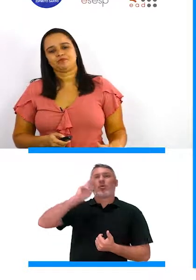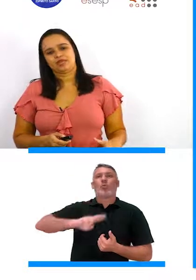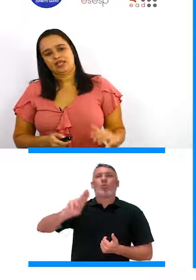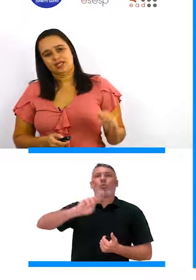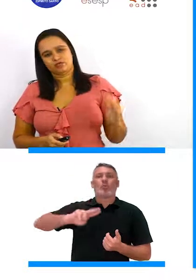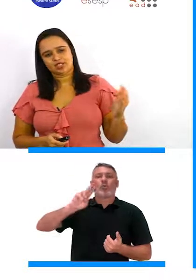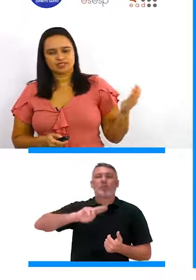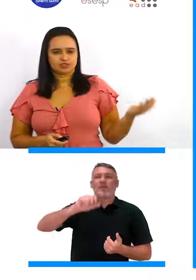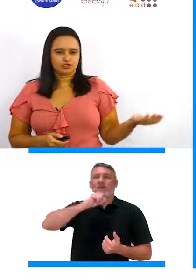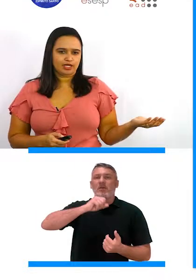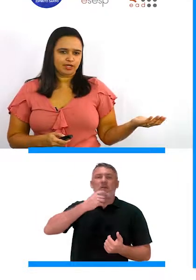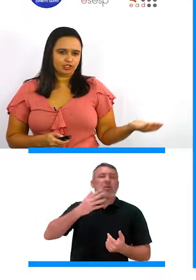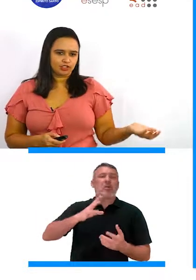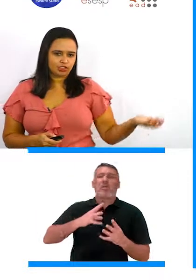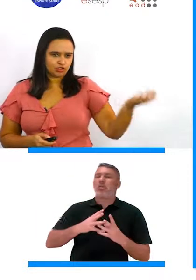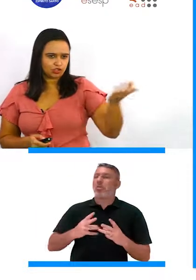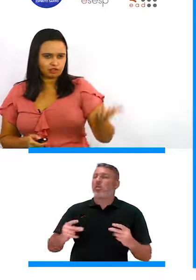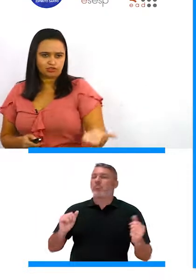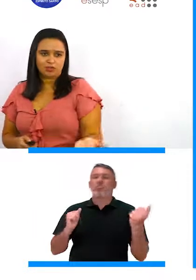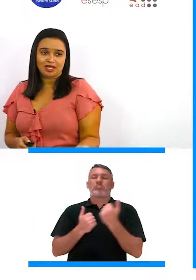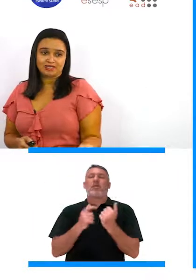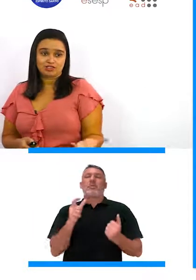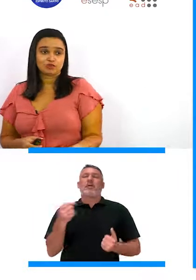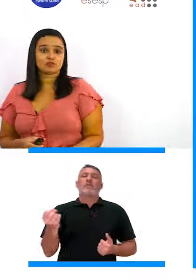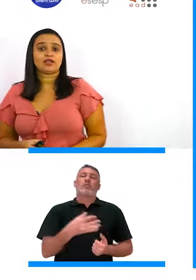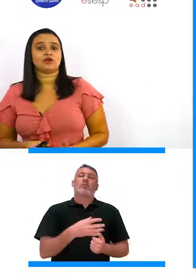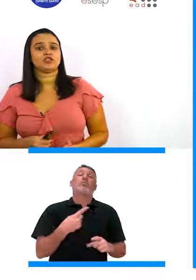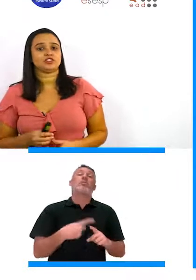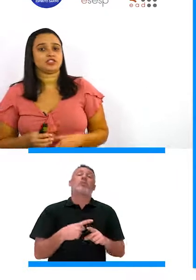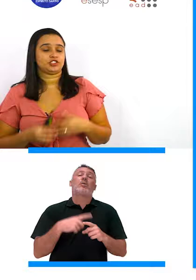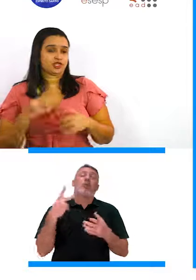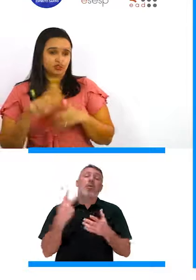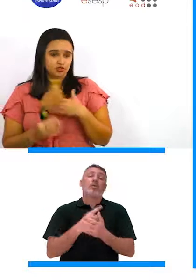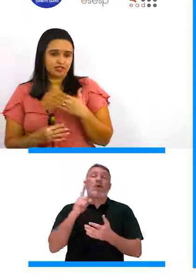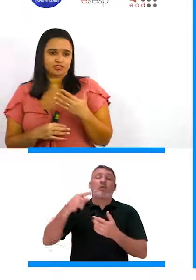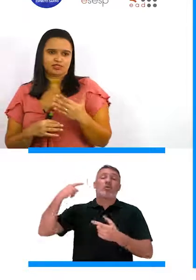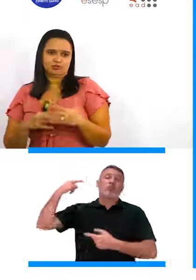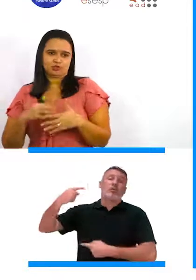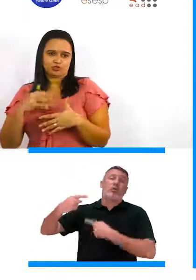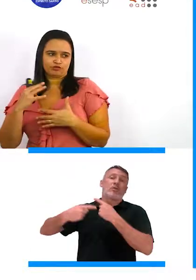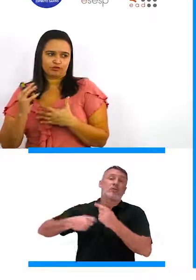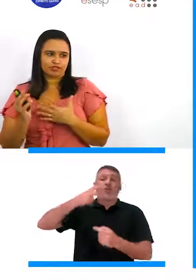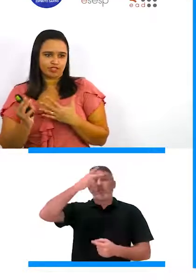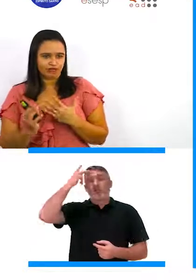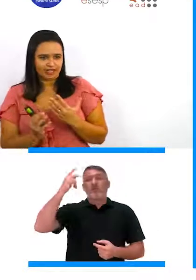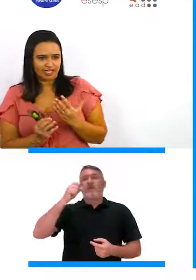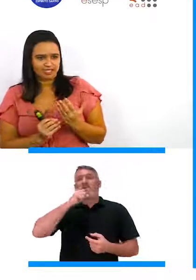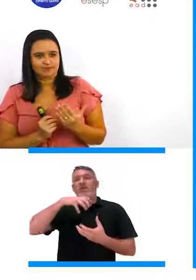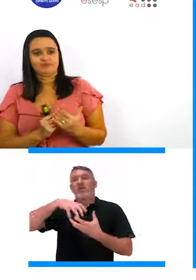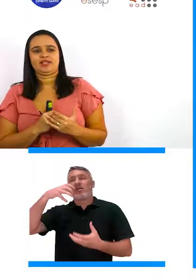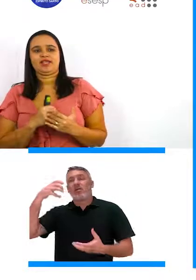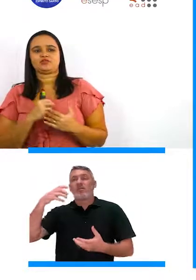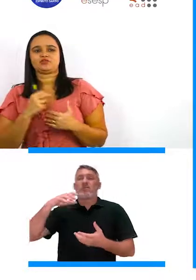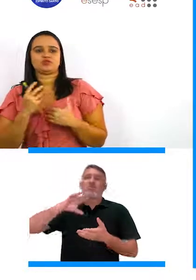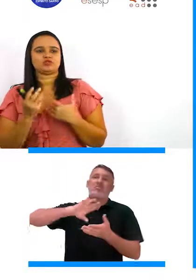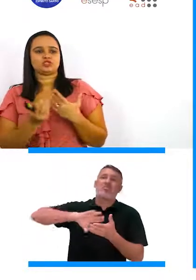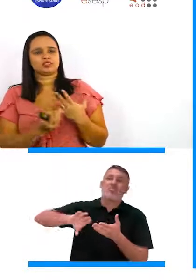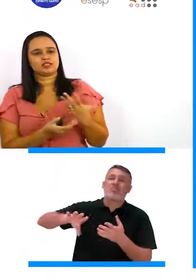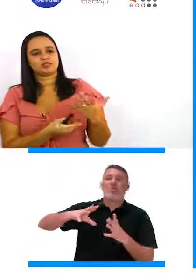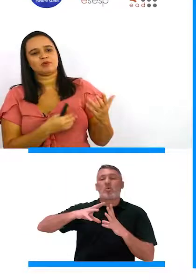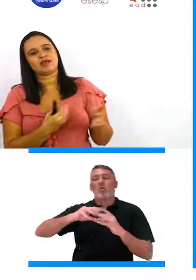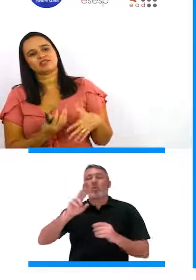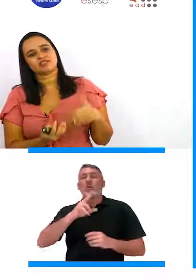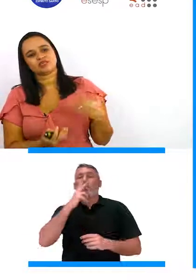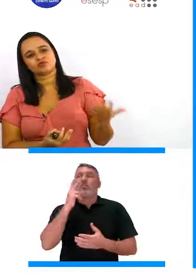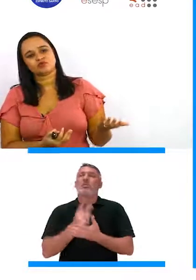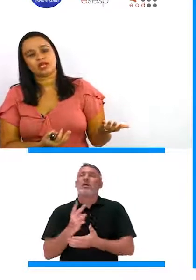que eram usadas antigamente, que hoje não são mais. E isso decorre de quê? Gerações. As pessoas vão ficando velhas, elas continuam utilizando